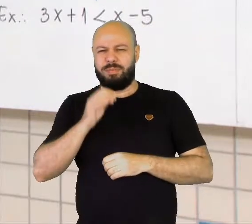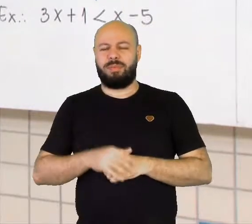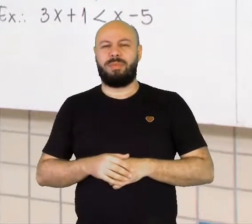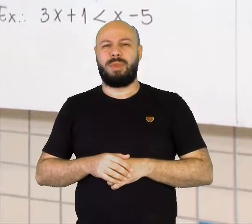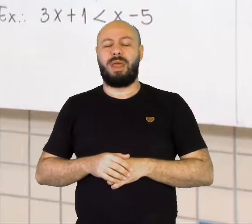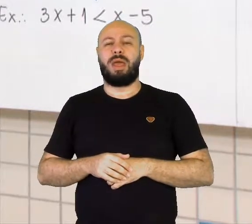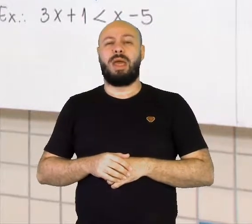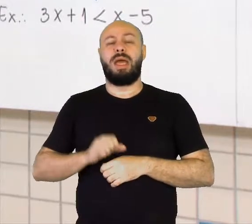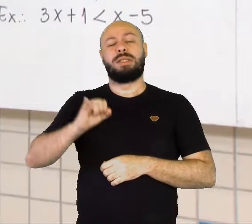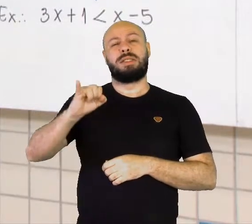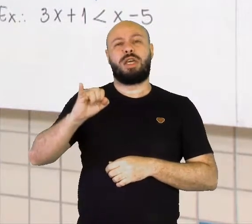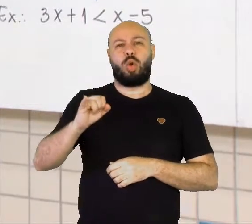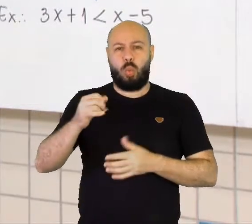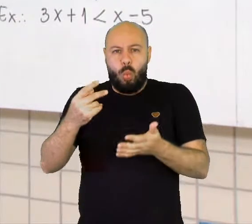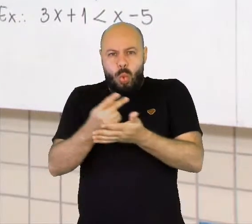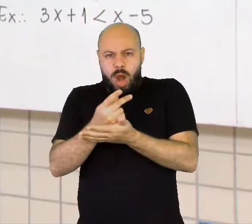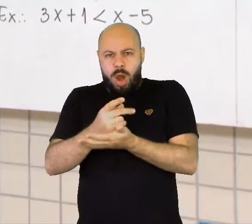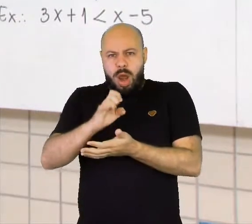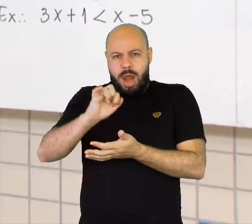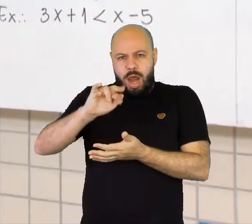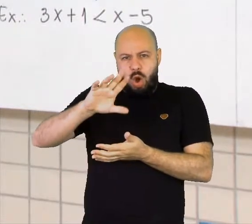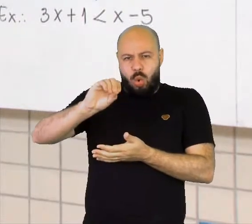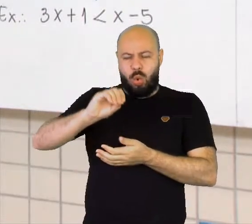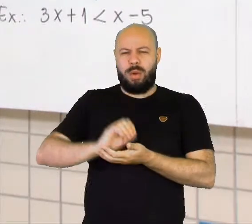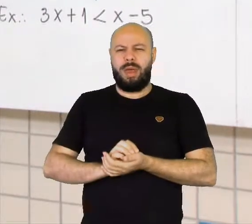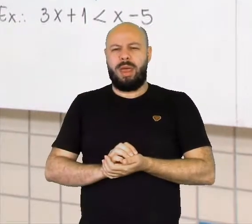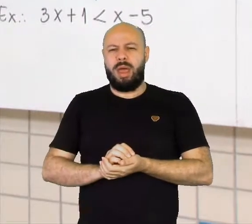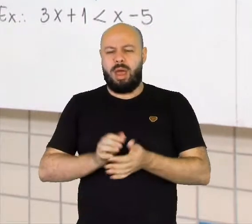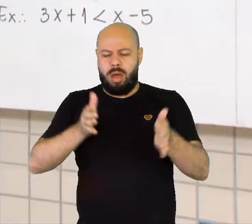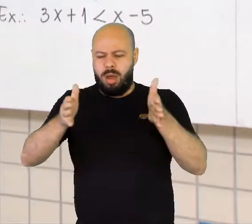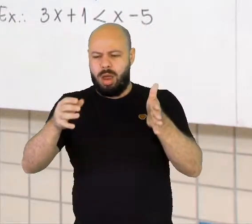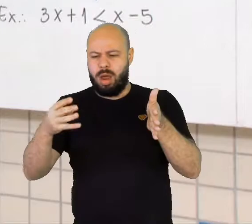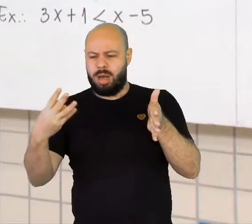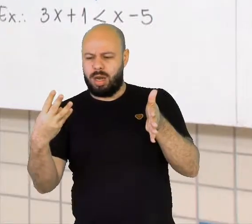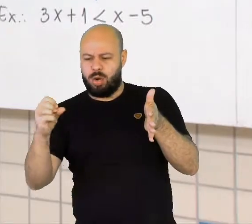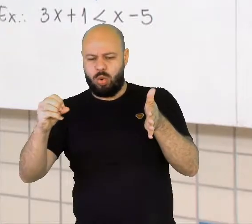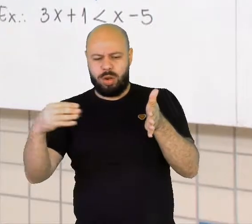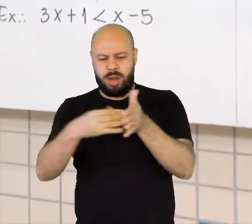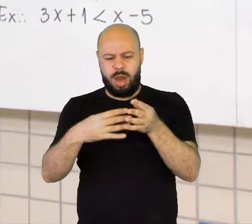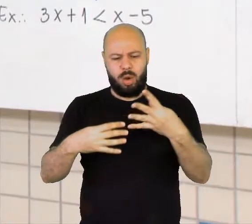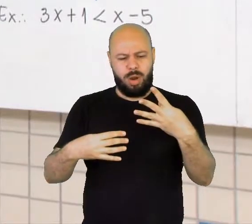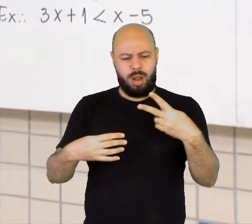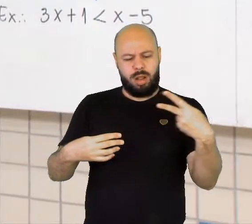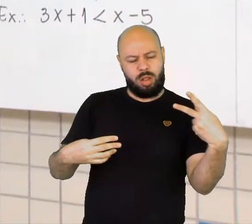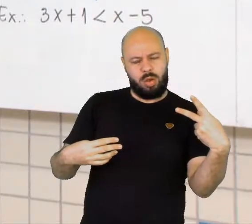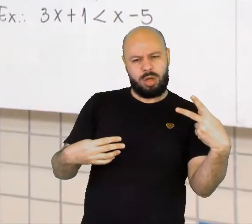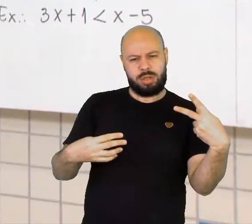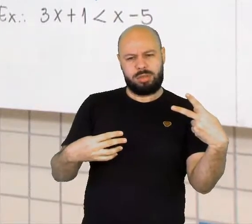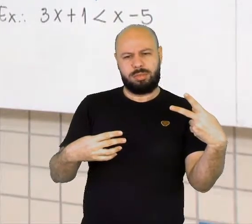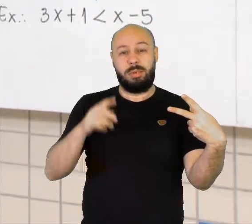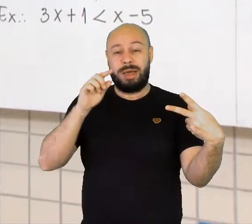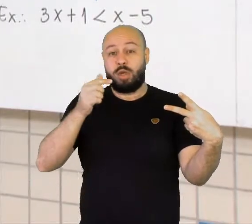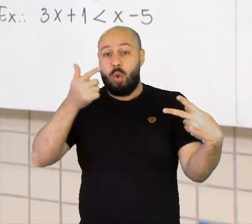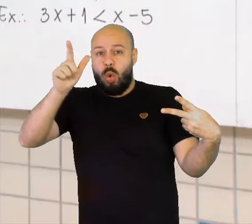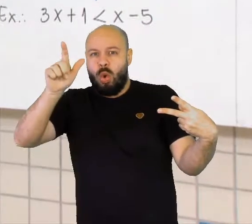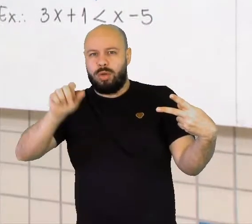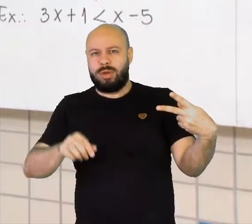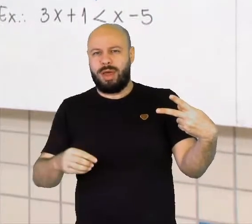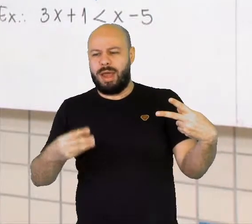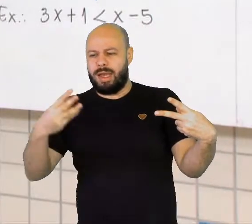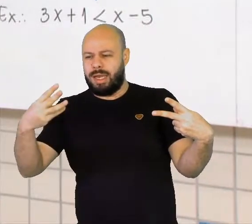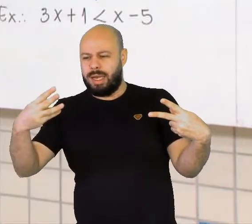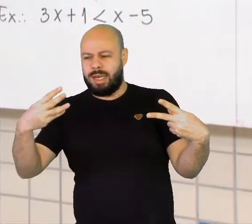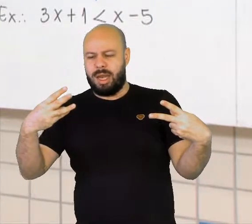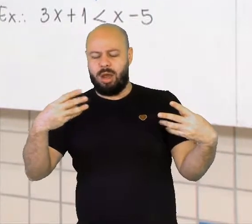um candidato esteja entre 38 e 42 e o outro esteja entre